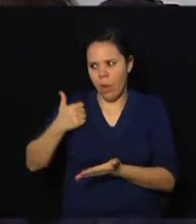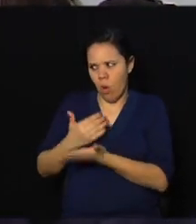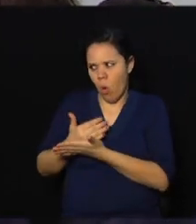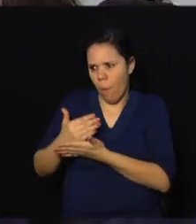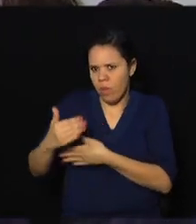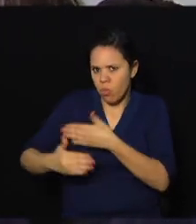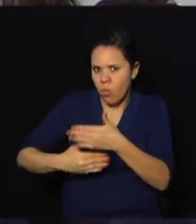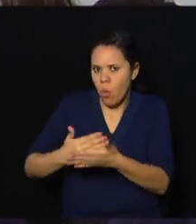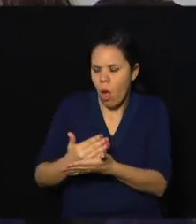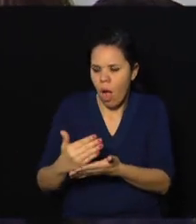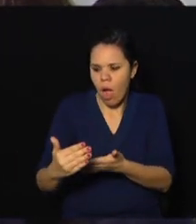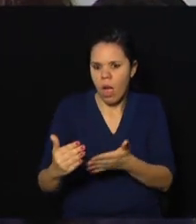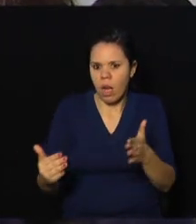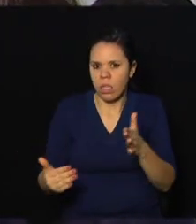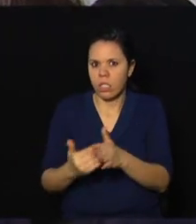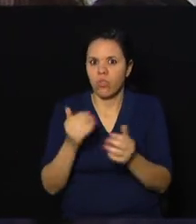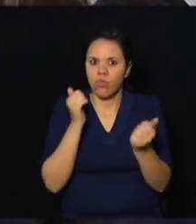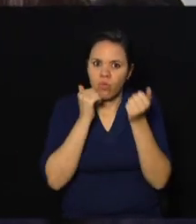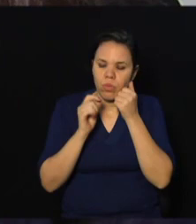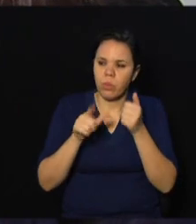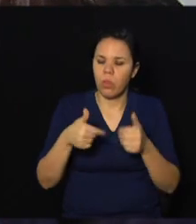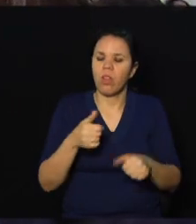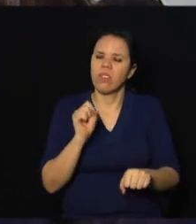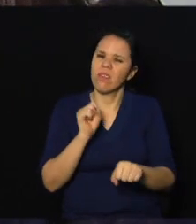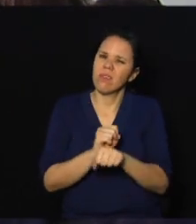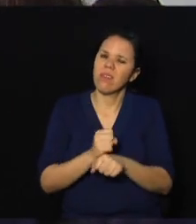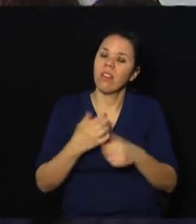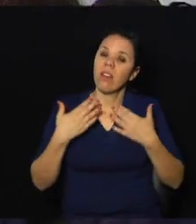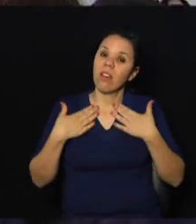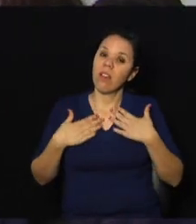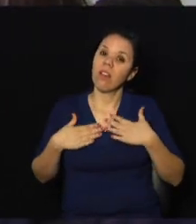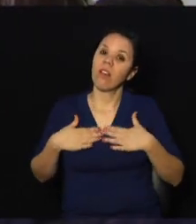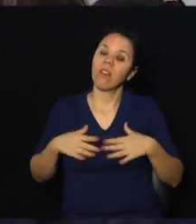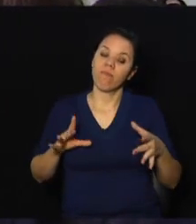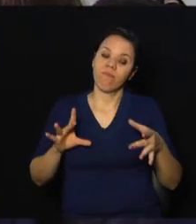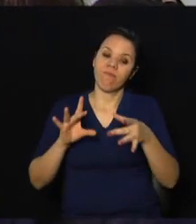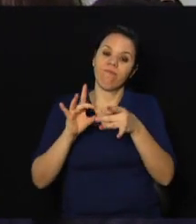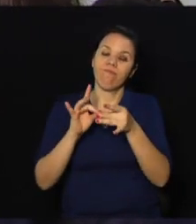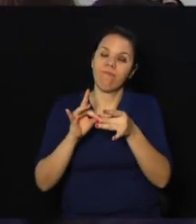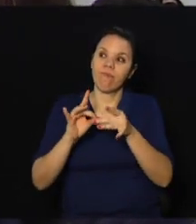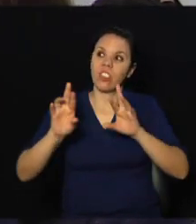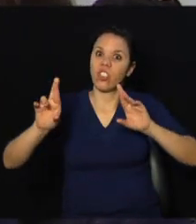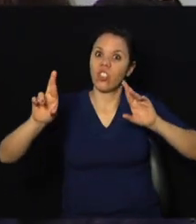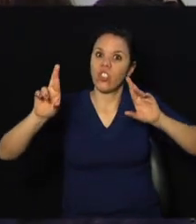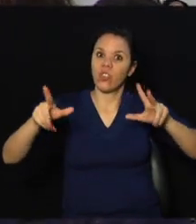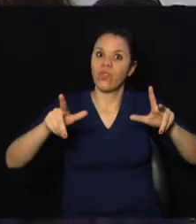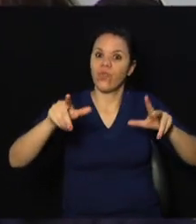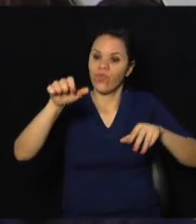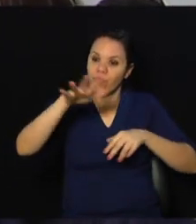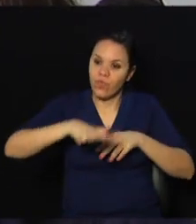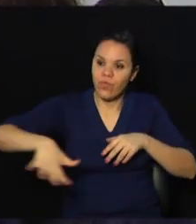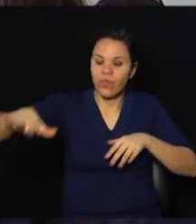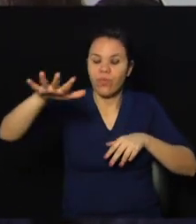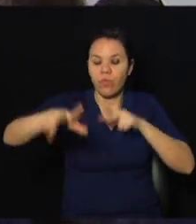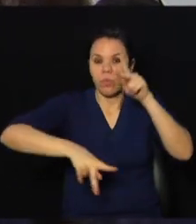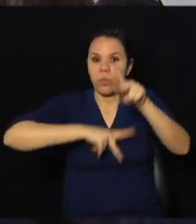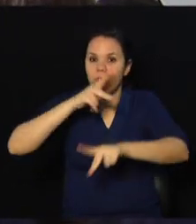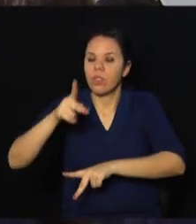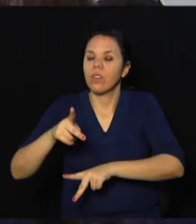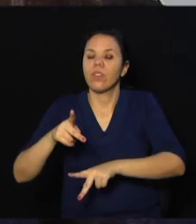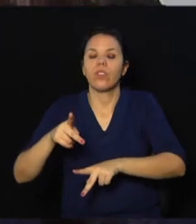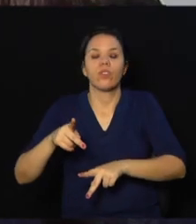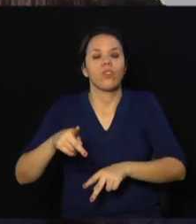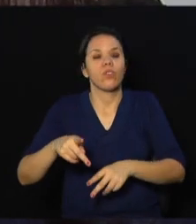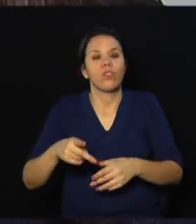esse momento de descanso é importante para que ele se conecte com outros ambientes, né? E com pessoas que ele não está ali